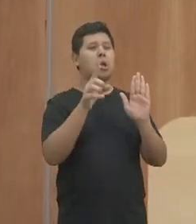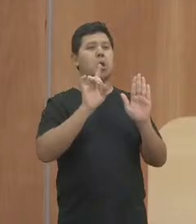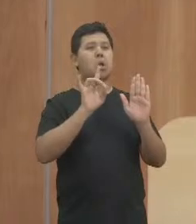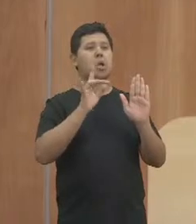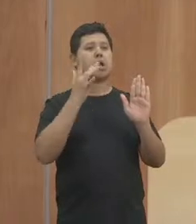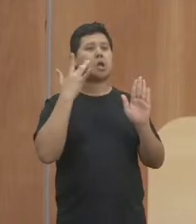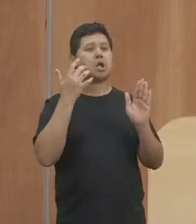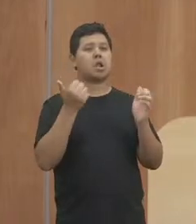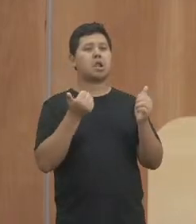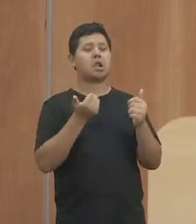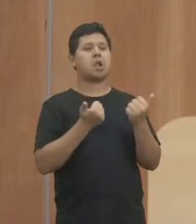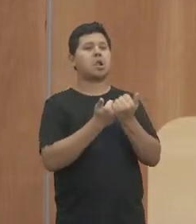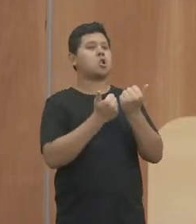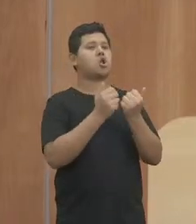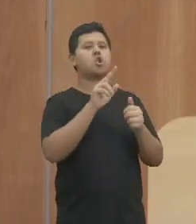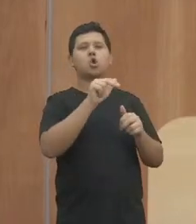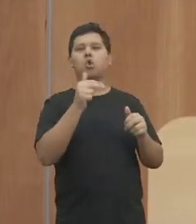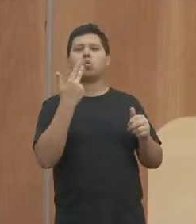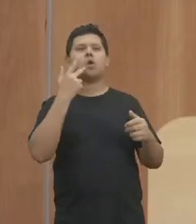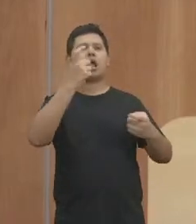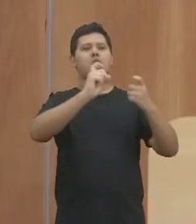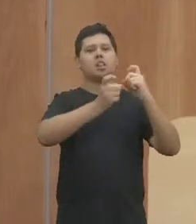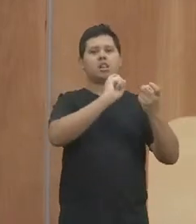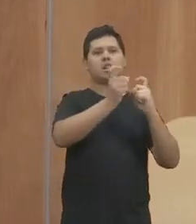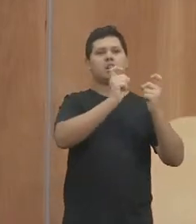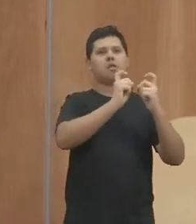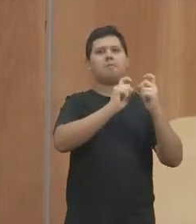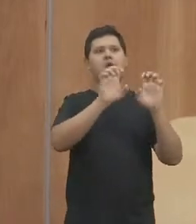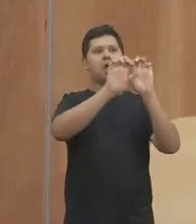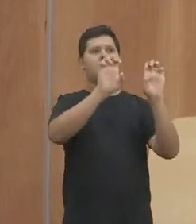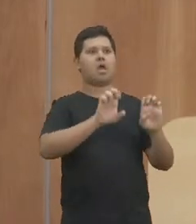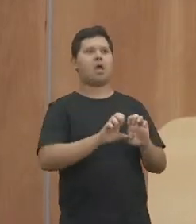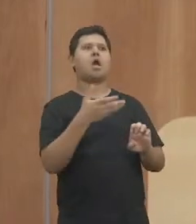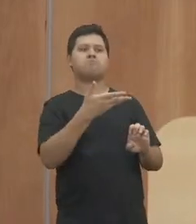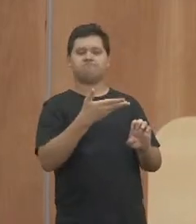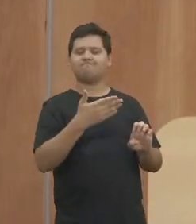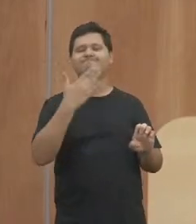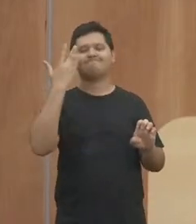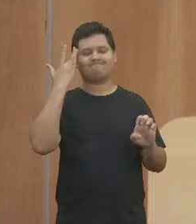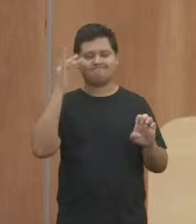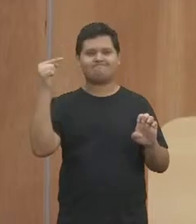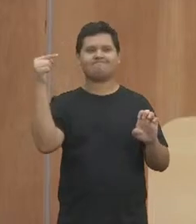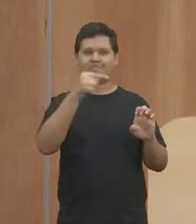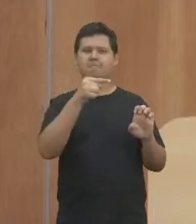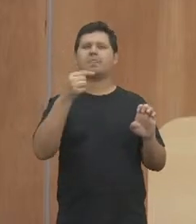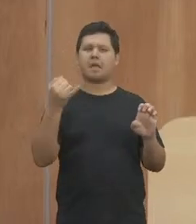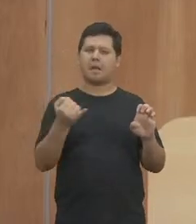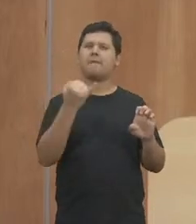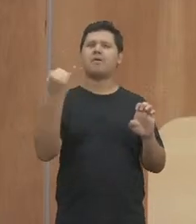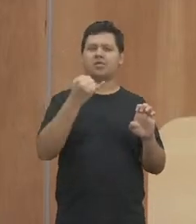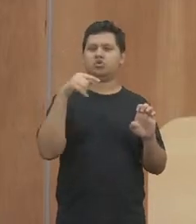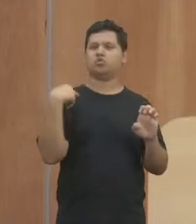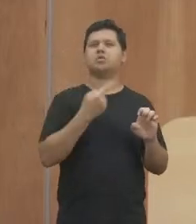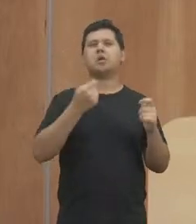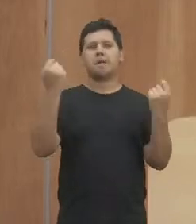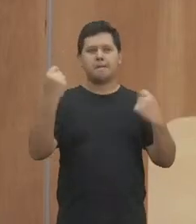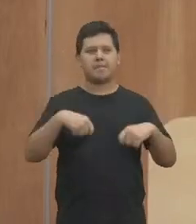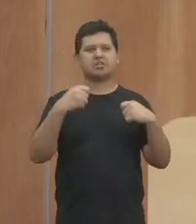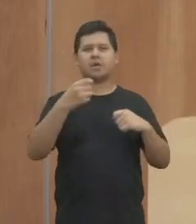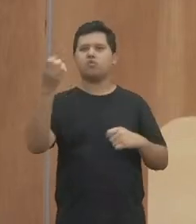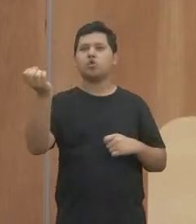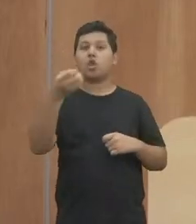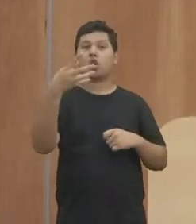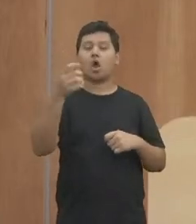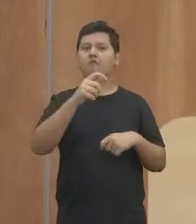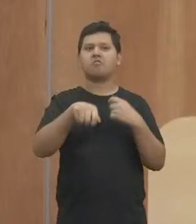senhor não trava um debate estrutural. E eu acho que esse debate estrutural que é importante. A gente precisa dar próximos passos. A